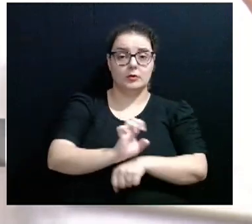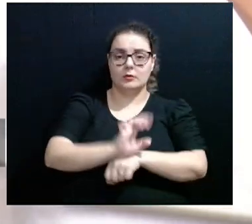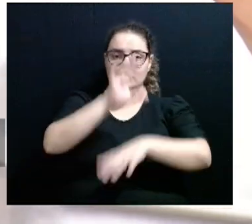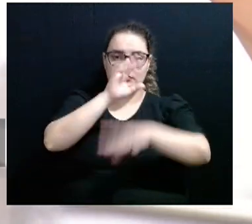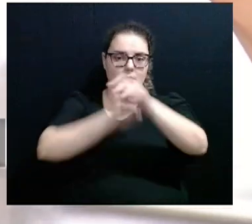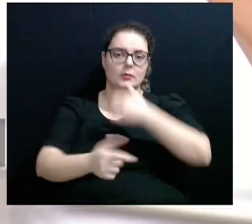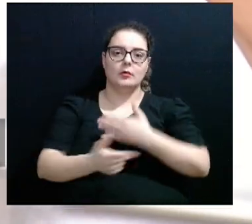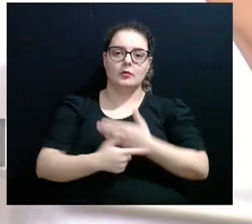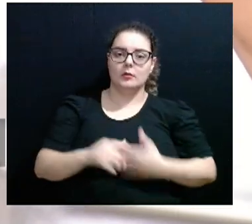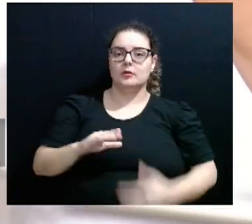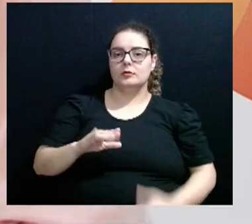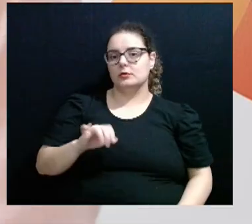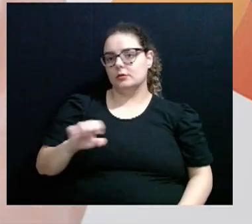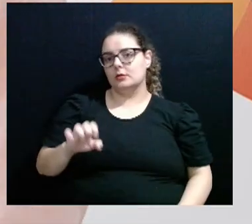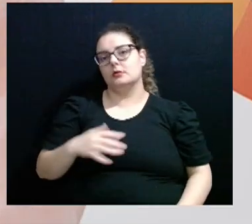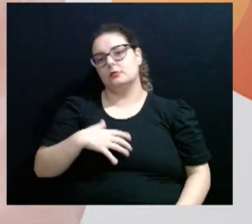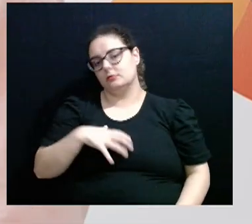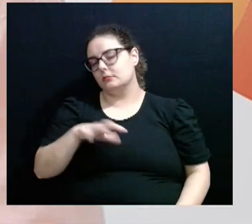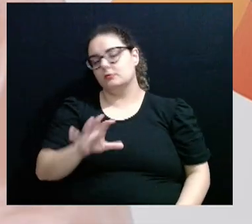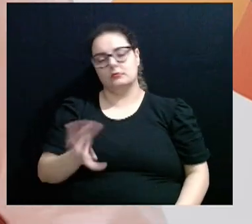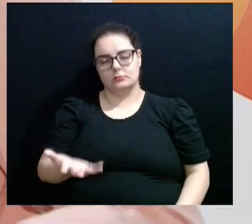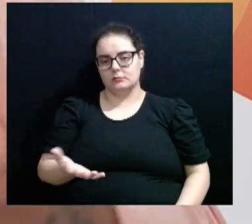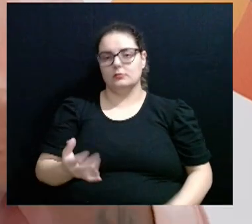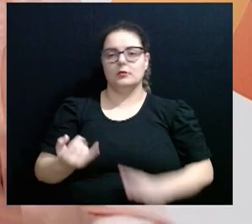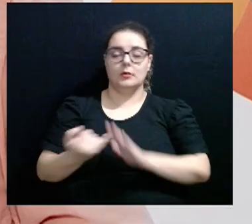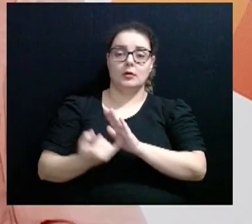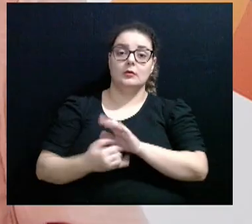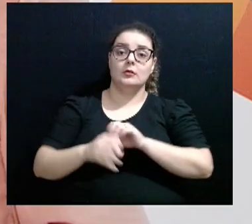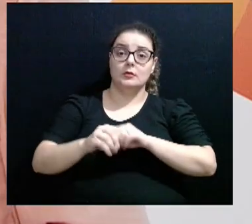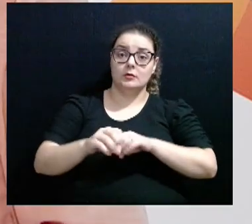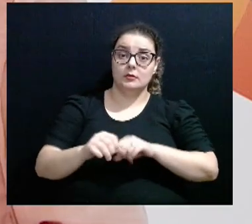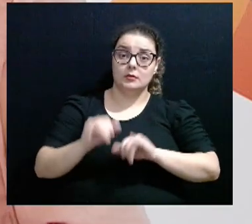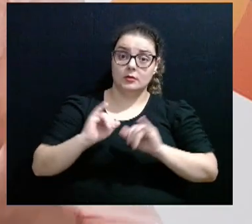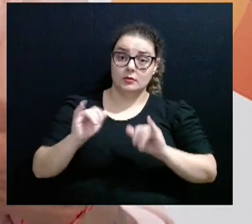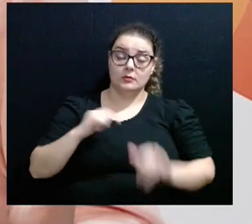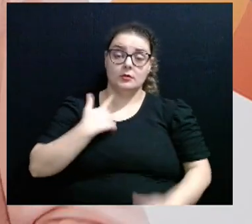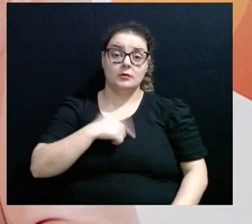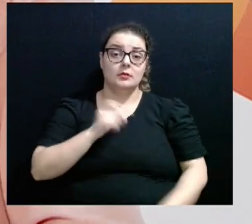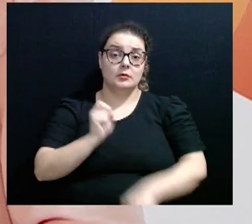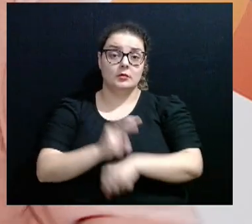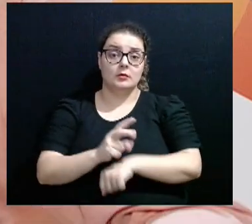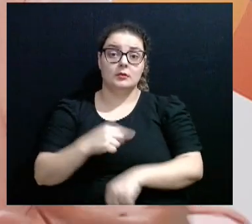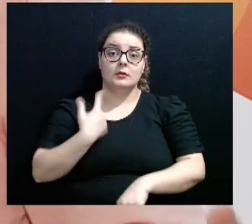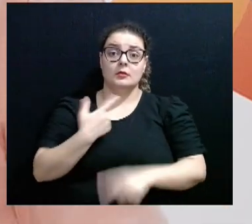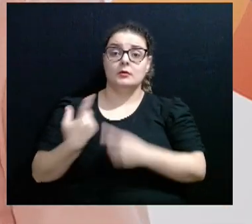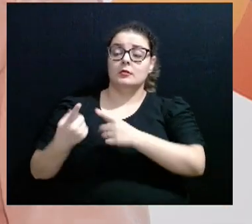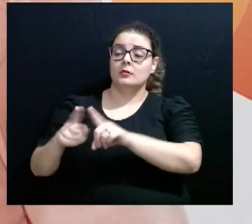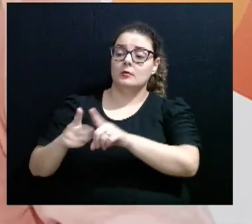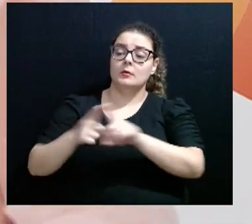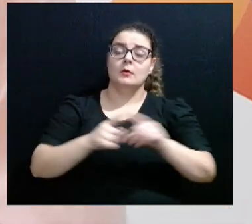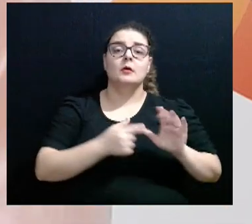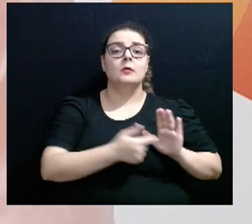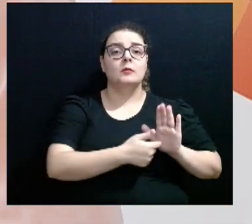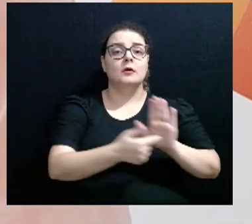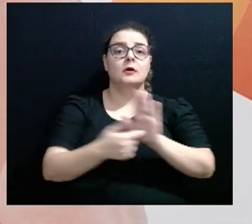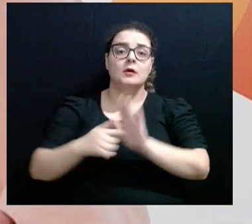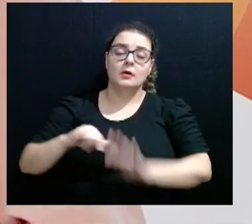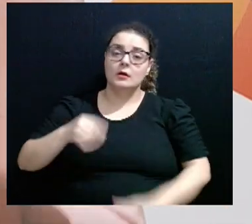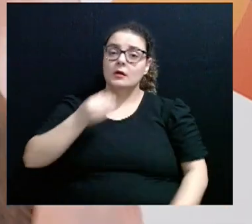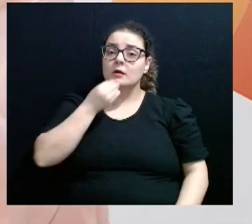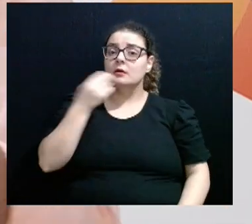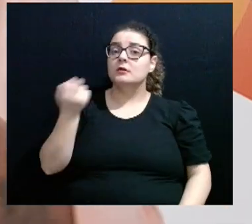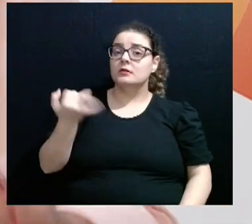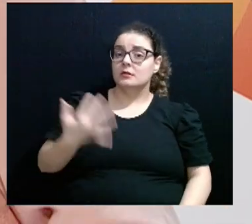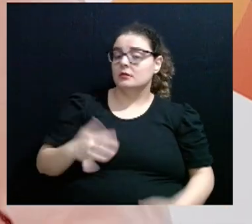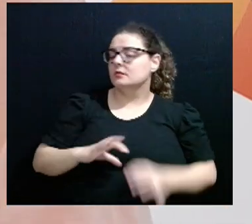esse: ir até as instituições de ensino, divulgar as nossas vagas, ir até nossos parceiros, mostrar as oportunidades, a quantidade de jovens que nós temos disponíveis,